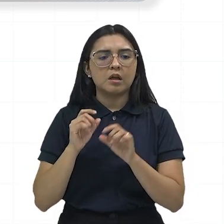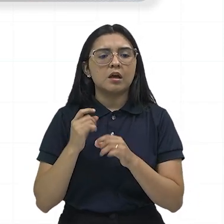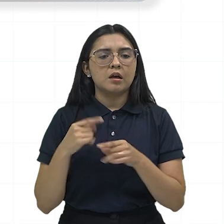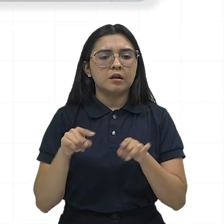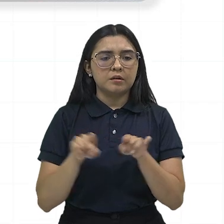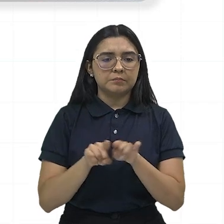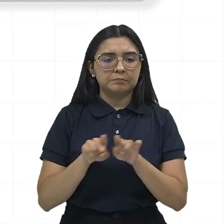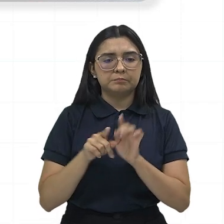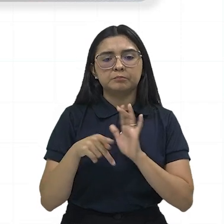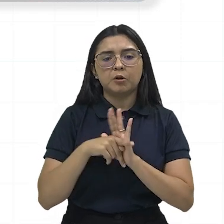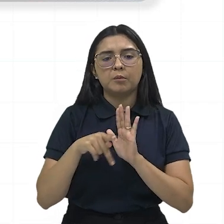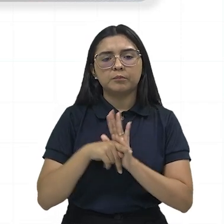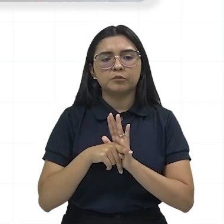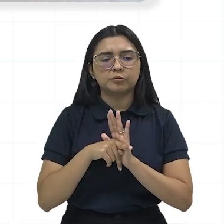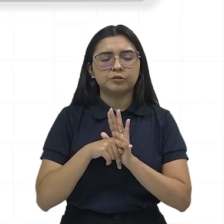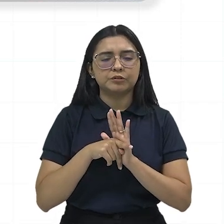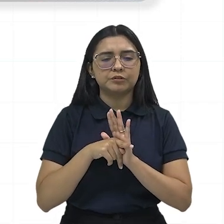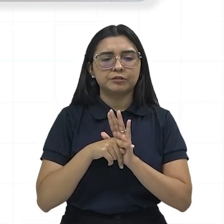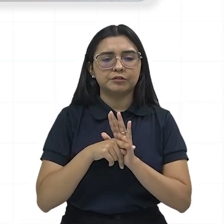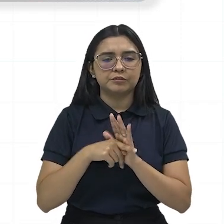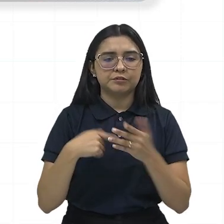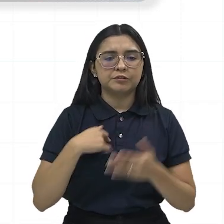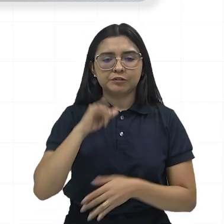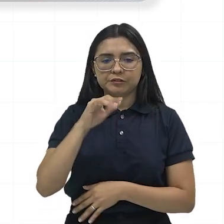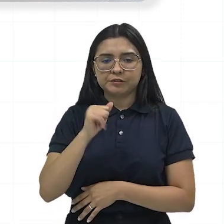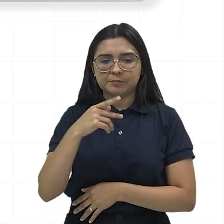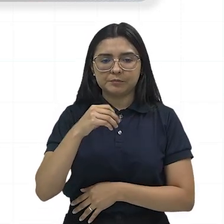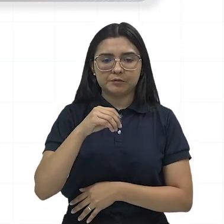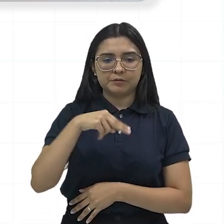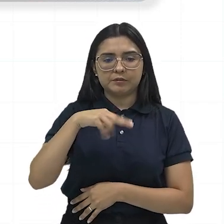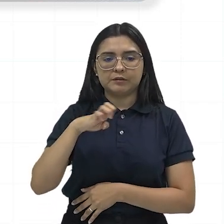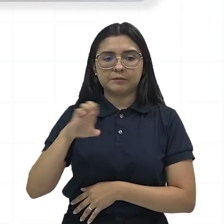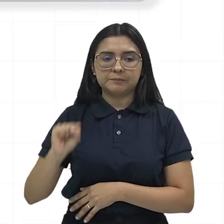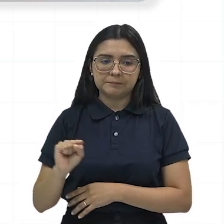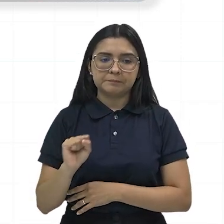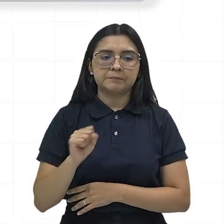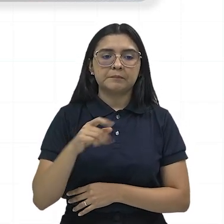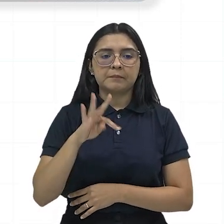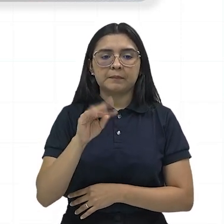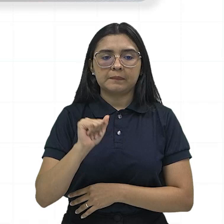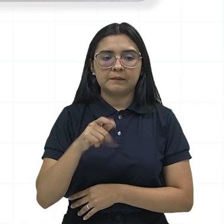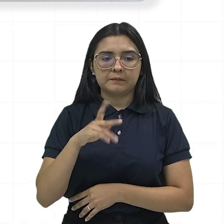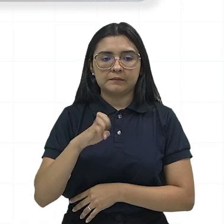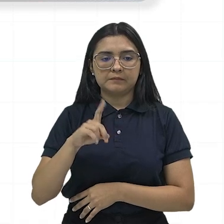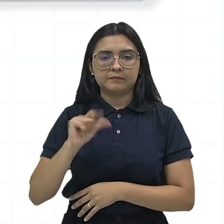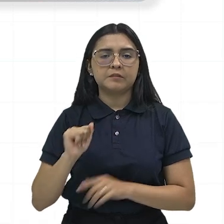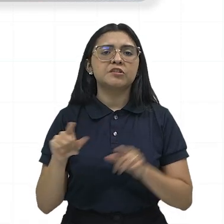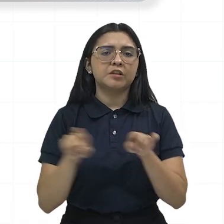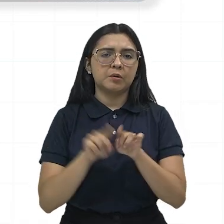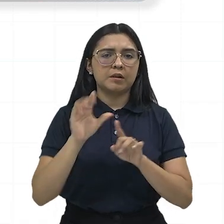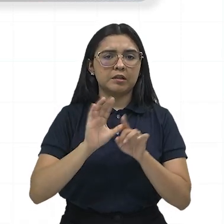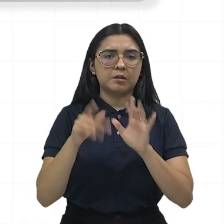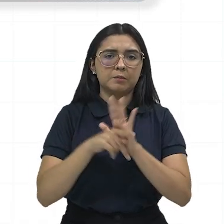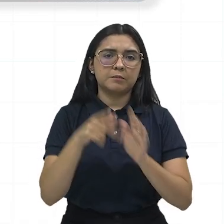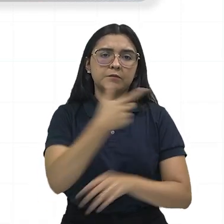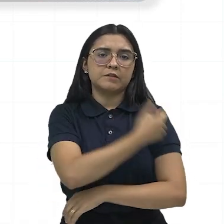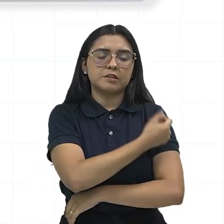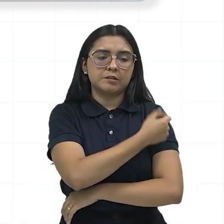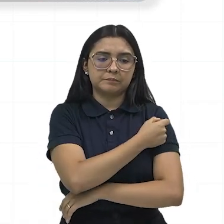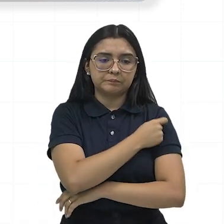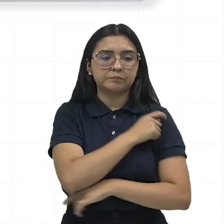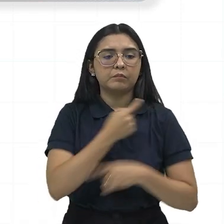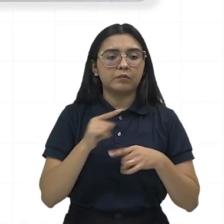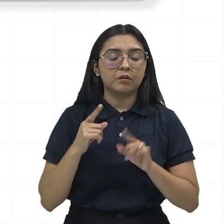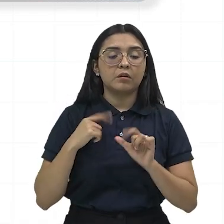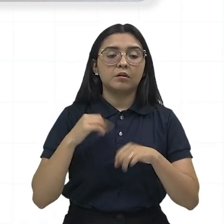pelo SUS. Então já existe ali um calendário de vacinação contra essa doença. E a Butantan DV,